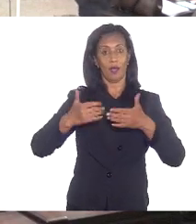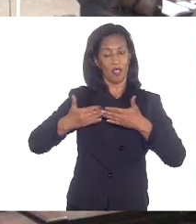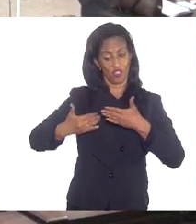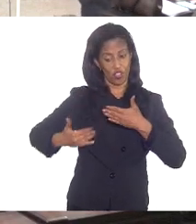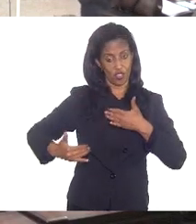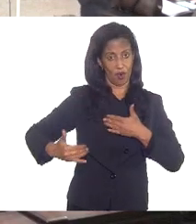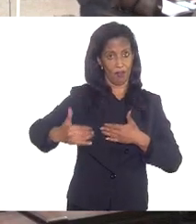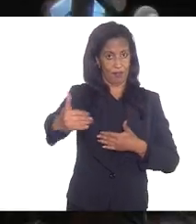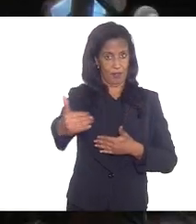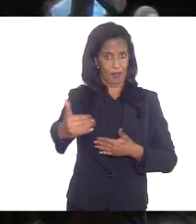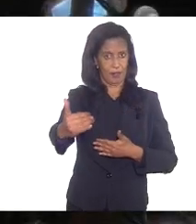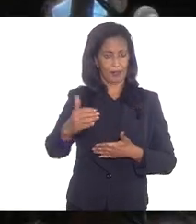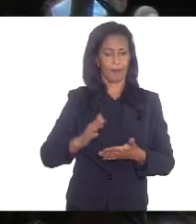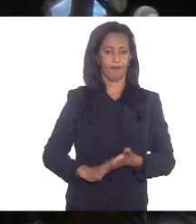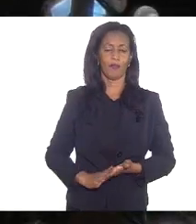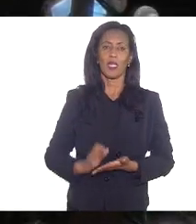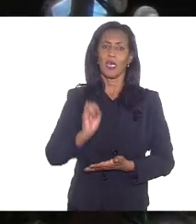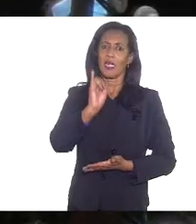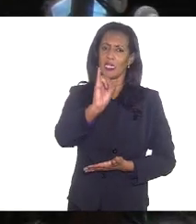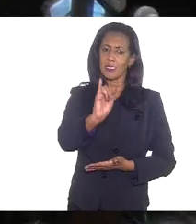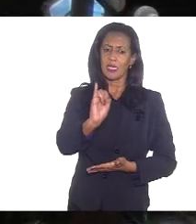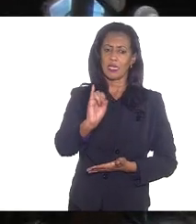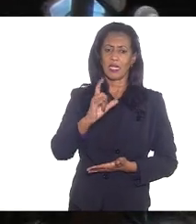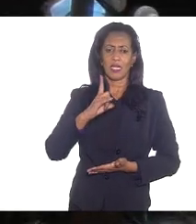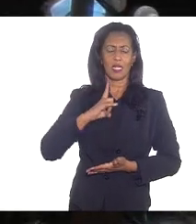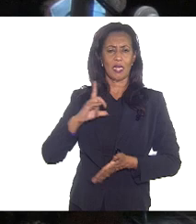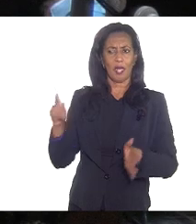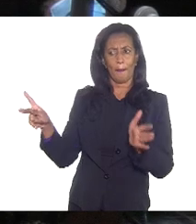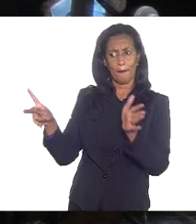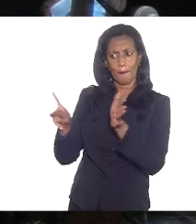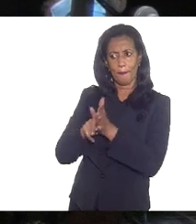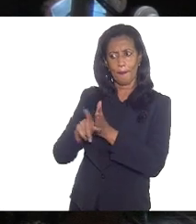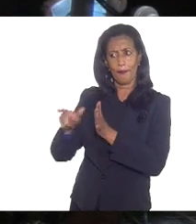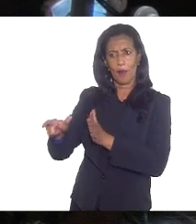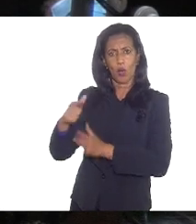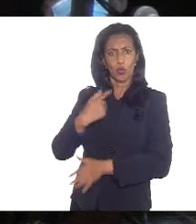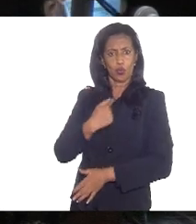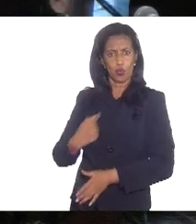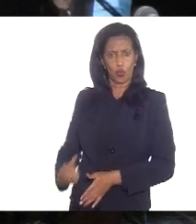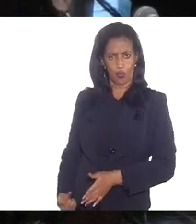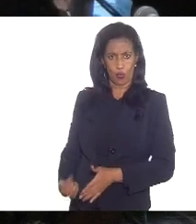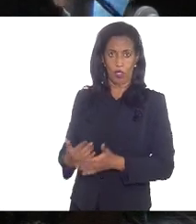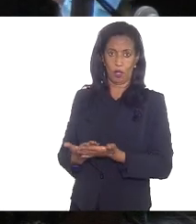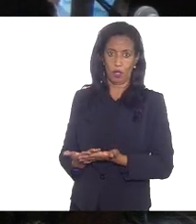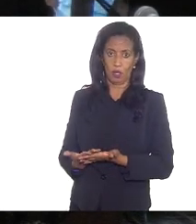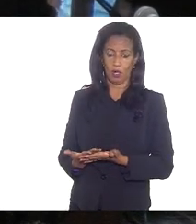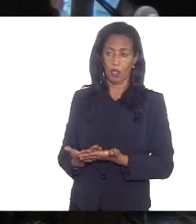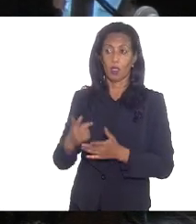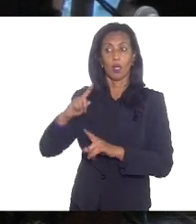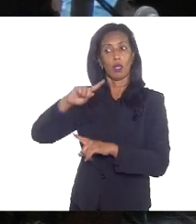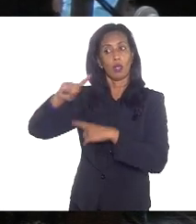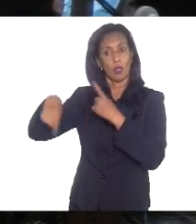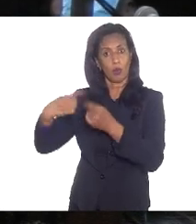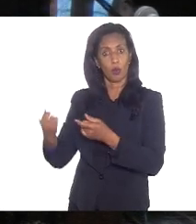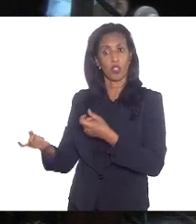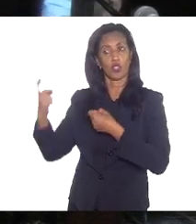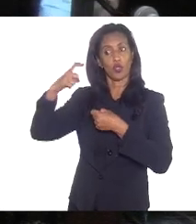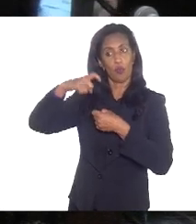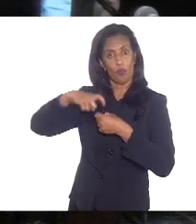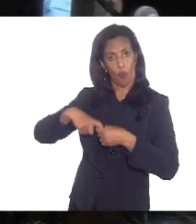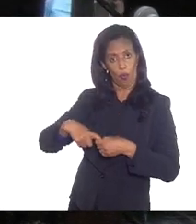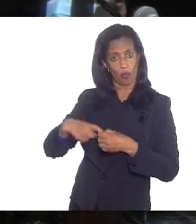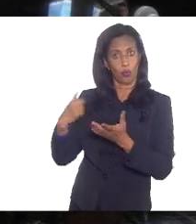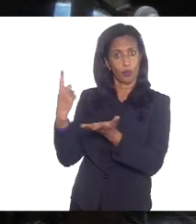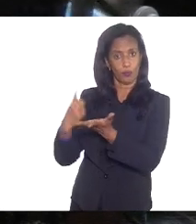tem óbice por parte do governo, ou retira a matéria ou não vota. Votamos com esse acordo, porque eu participei